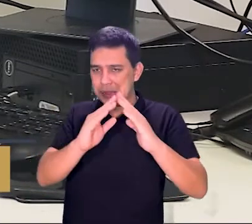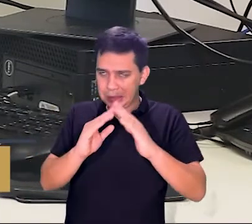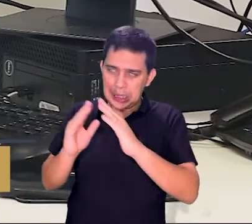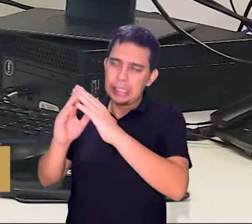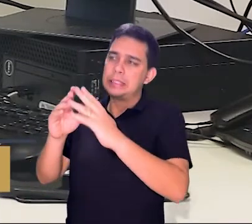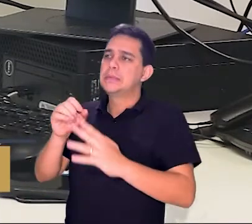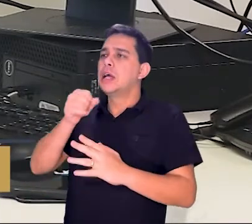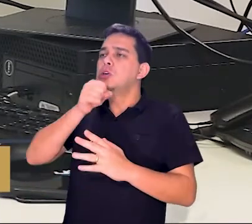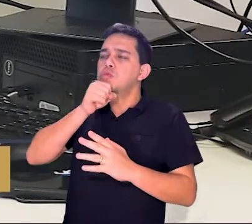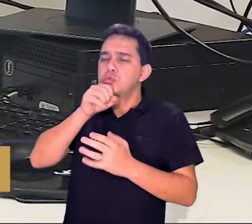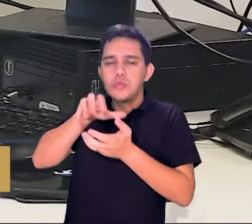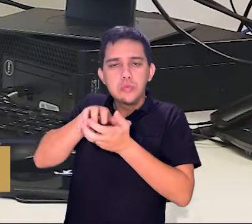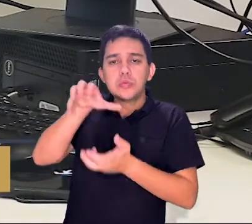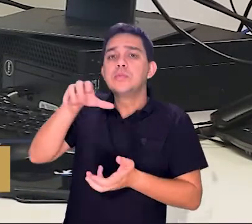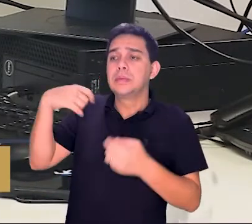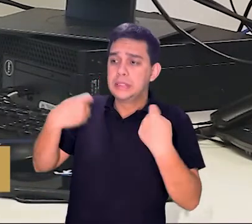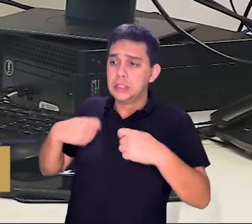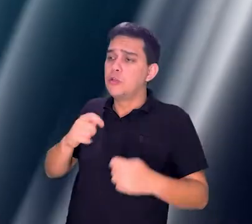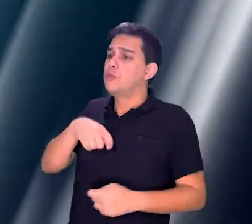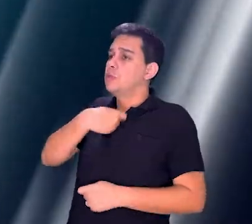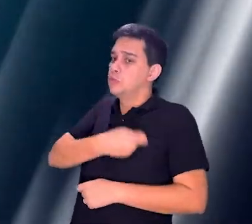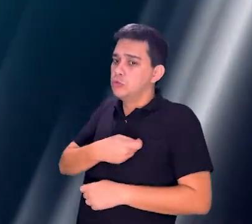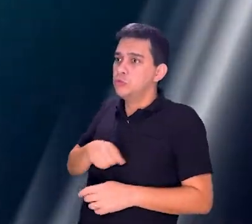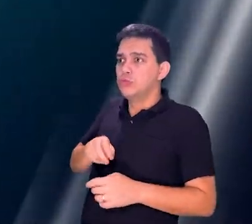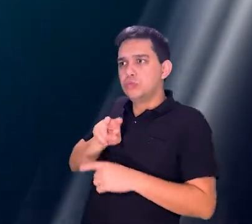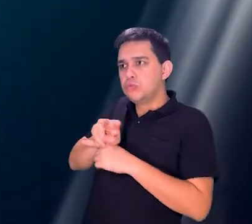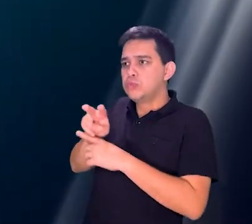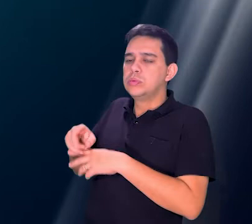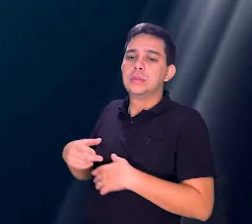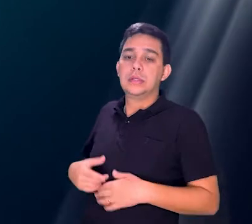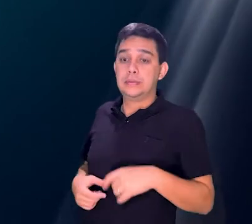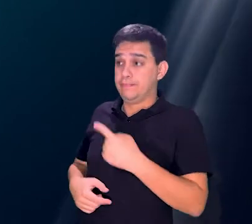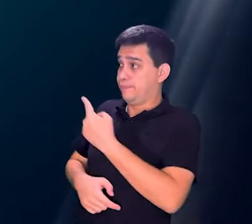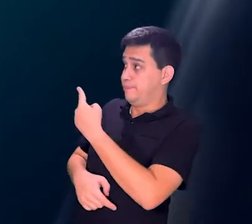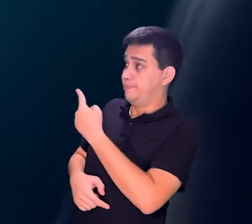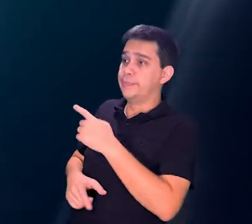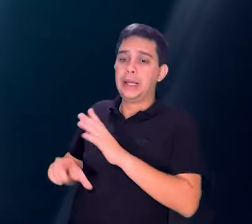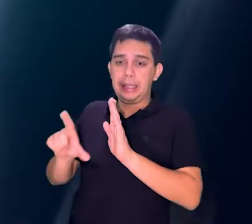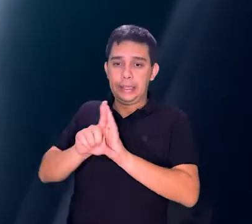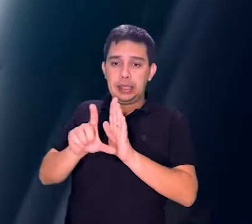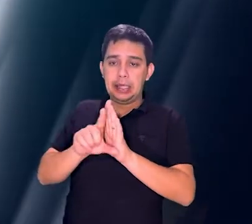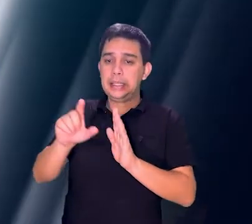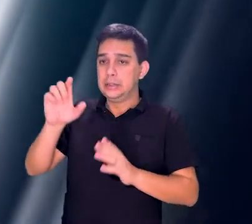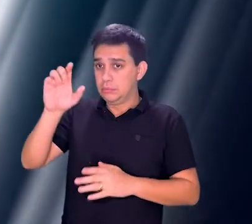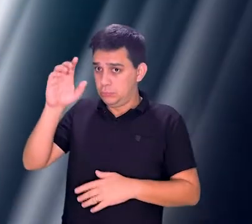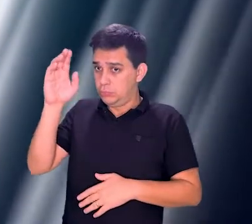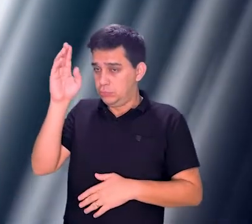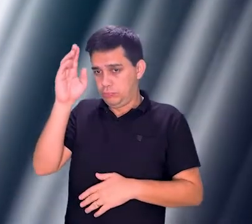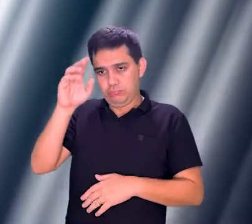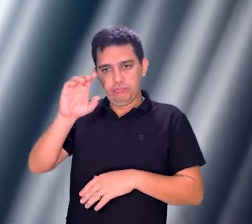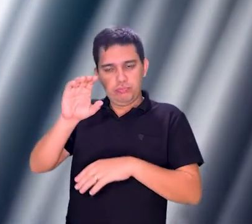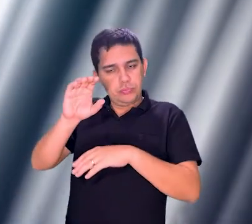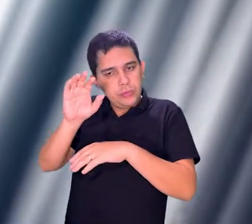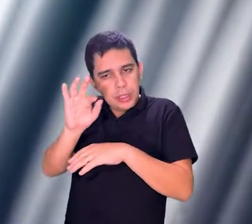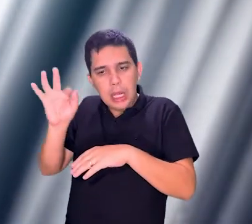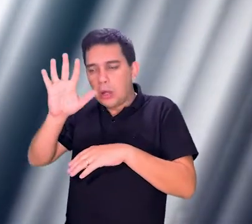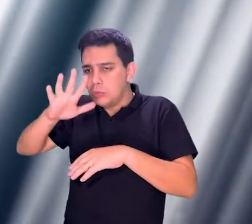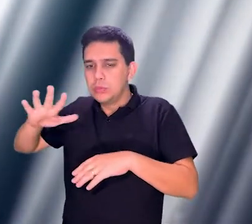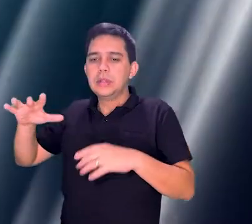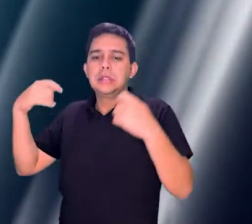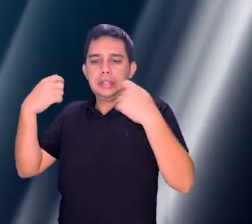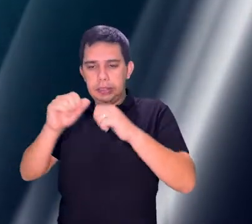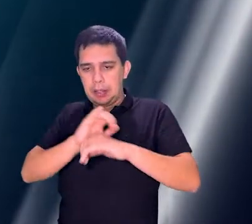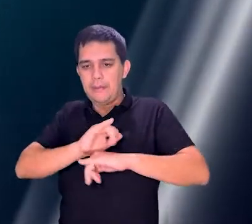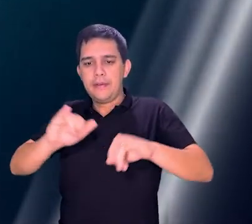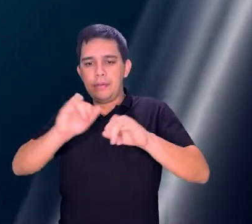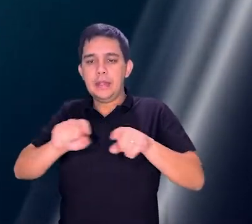idosos, né? Então, isso está previsto na nossa lei nacional, né, do Ministério Público, e também